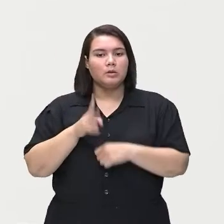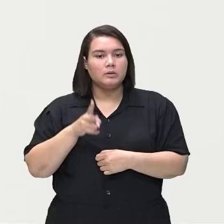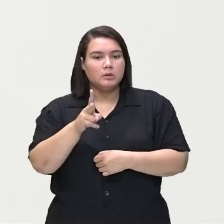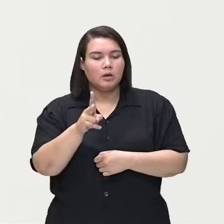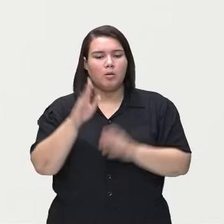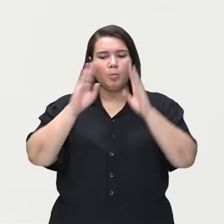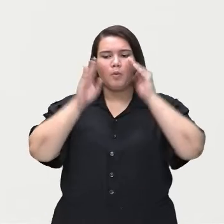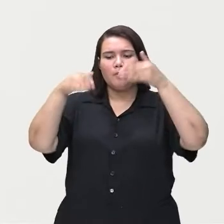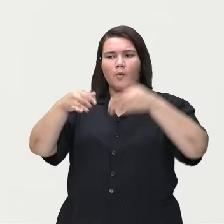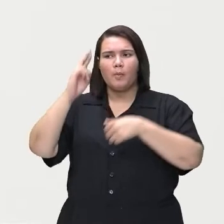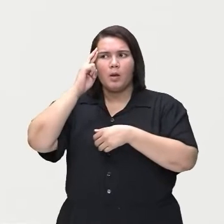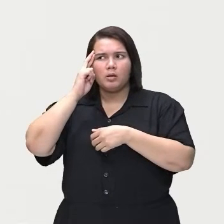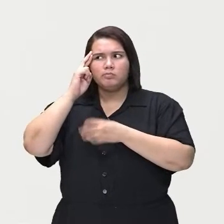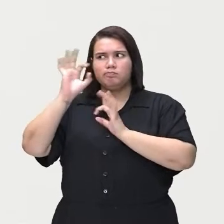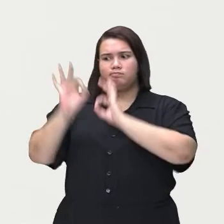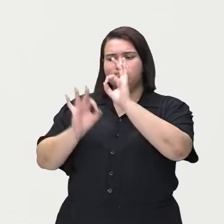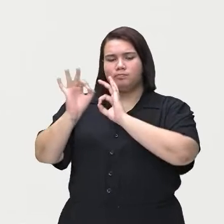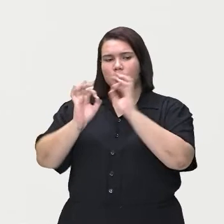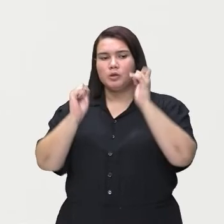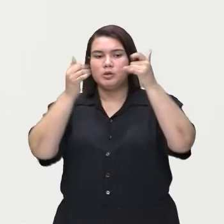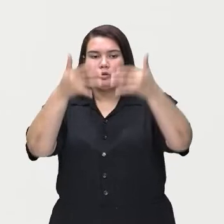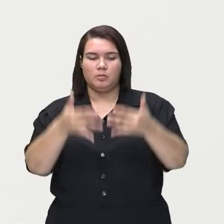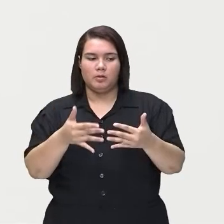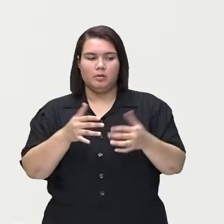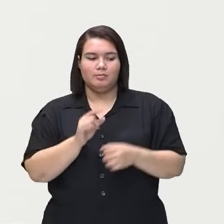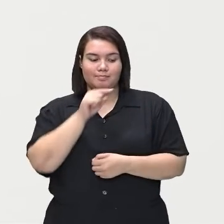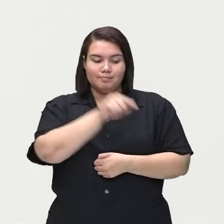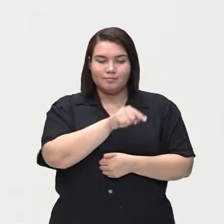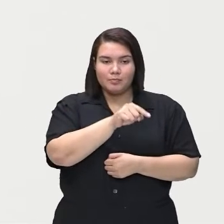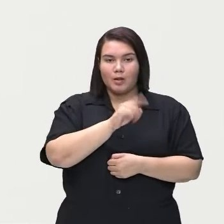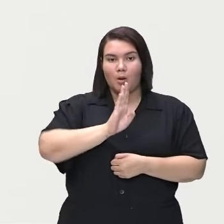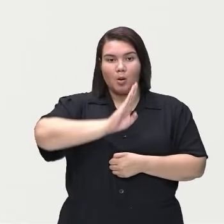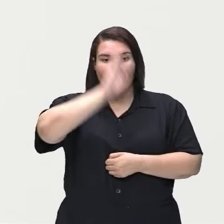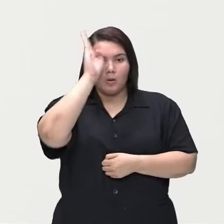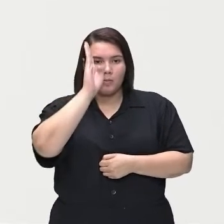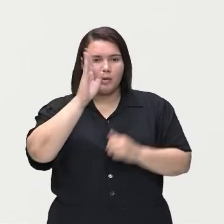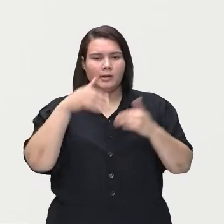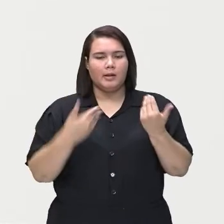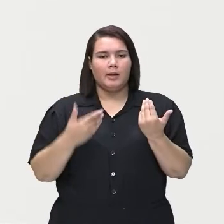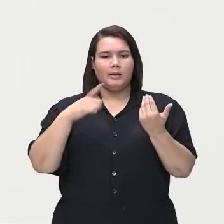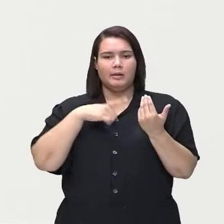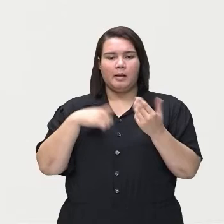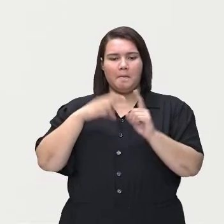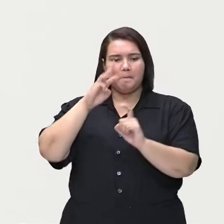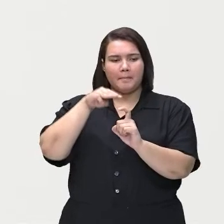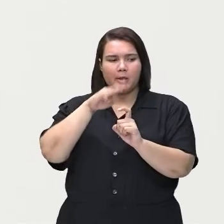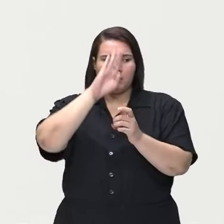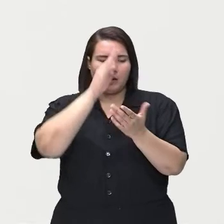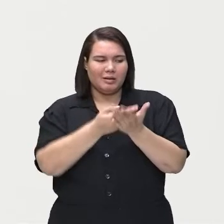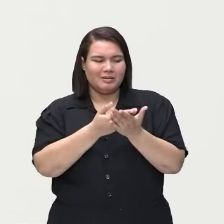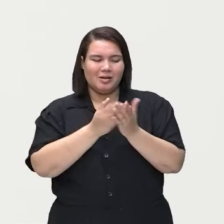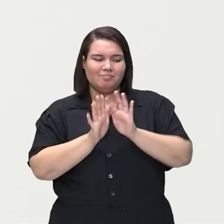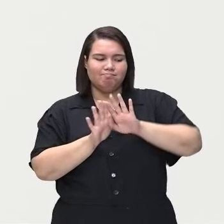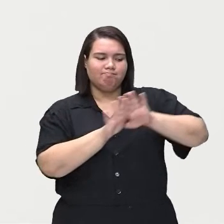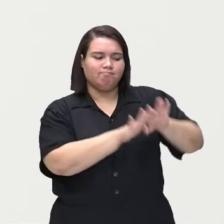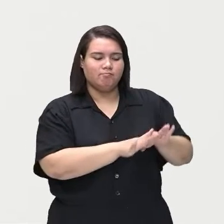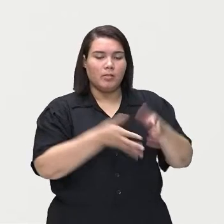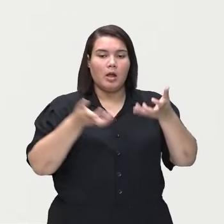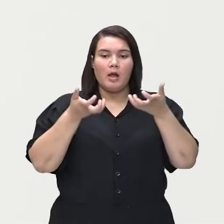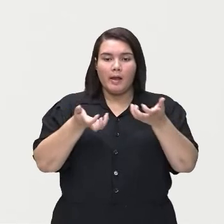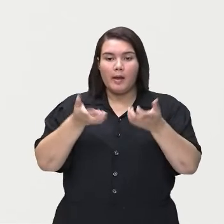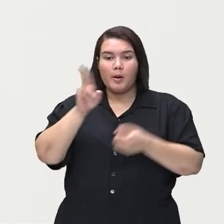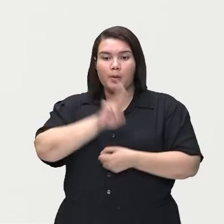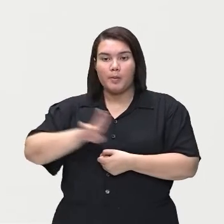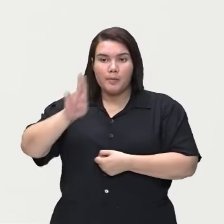razão para tentar explicar a realidade. Os romanos abandonaram os mitos e buscaram, sob a influência